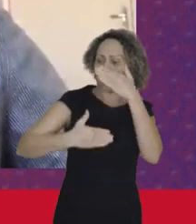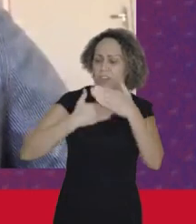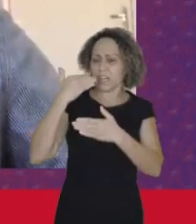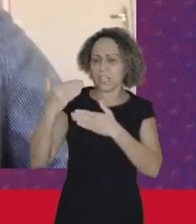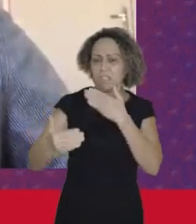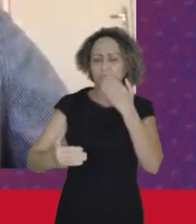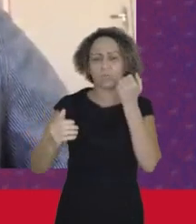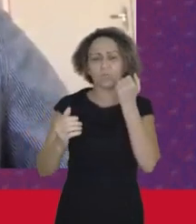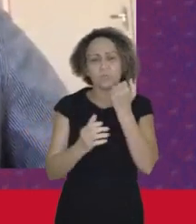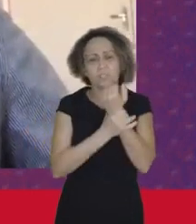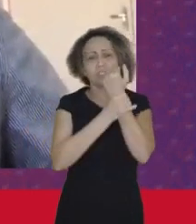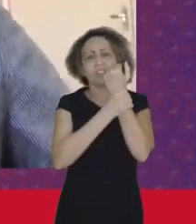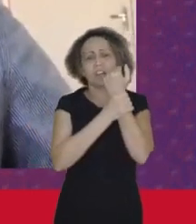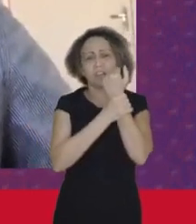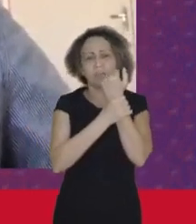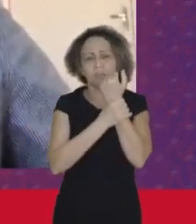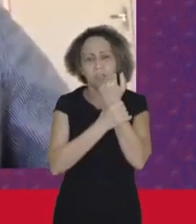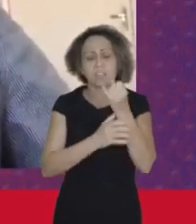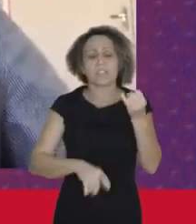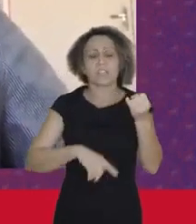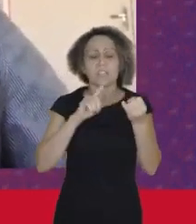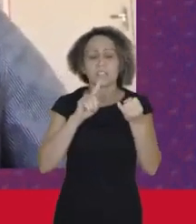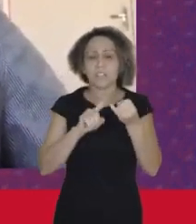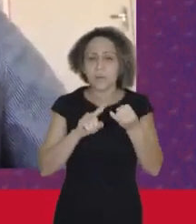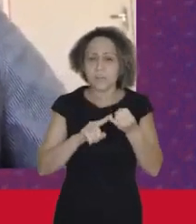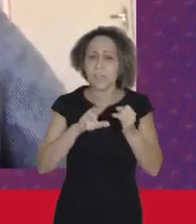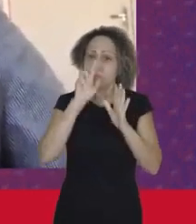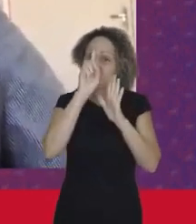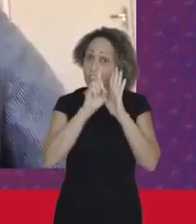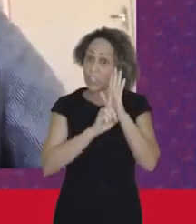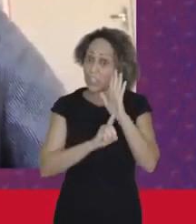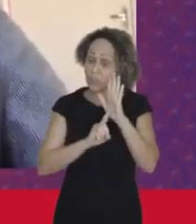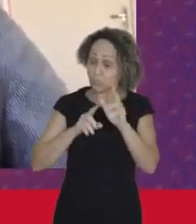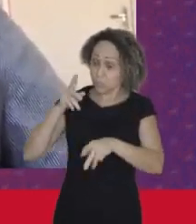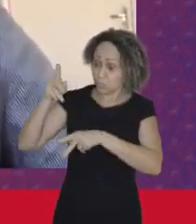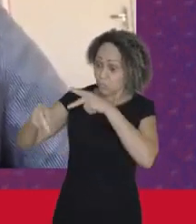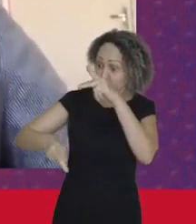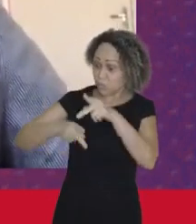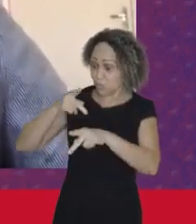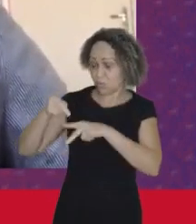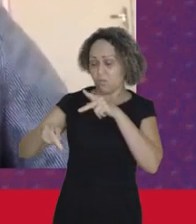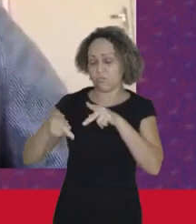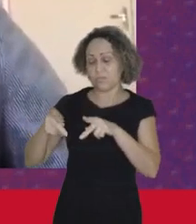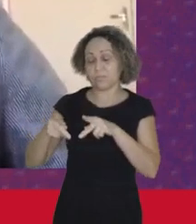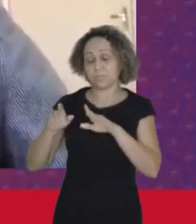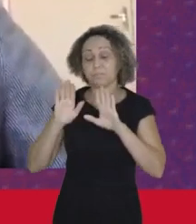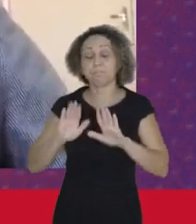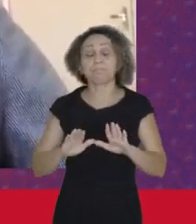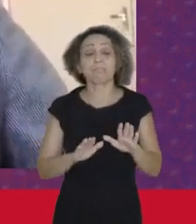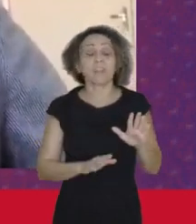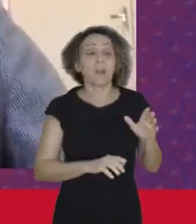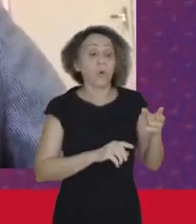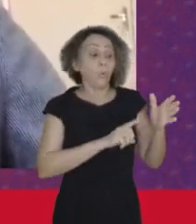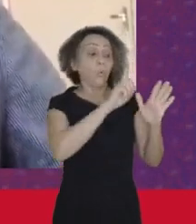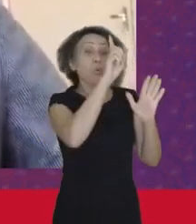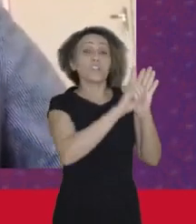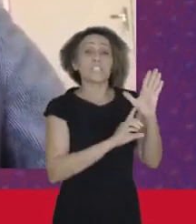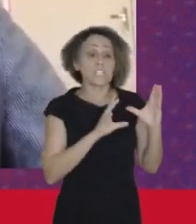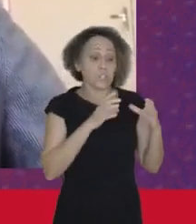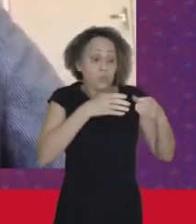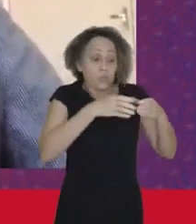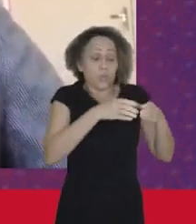sua autodeterminação. Já os direitos coletivos são evocados quando não